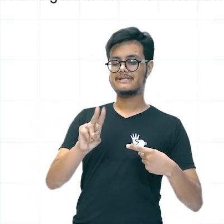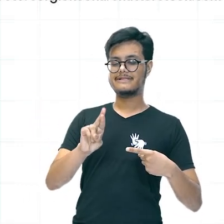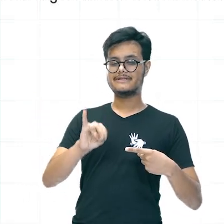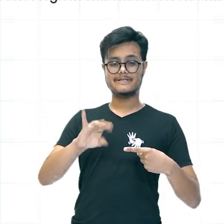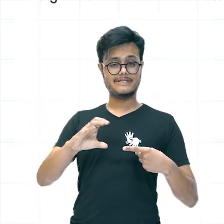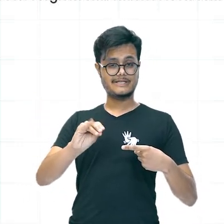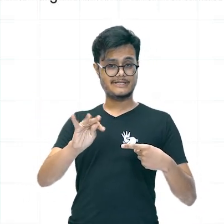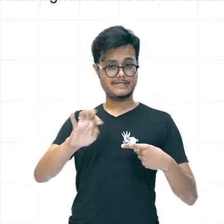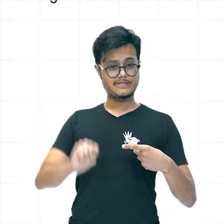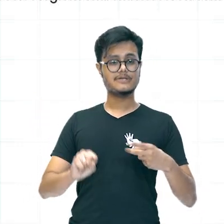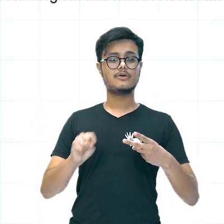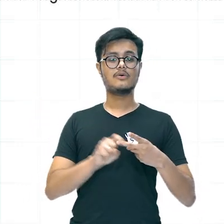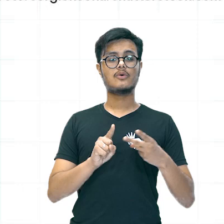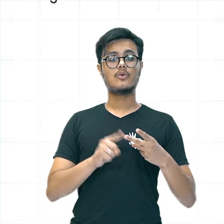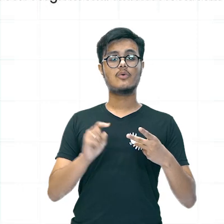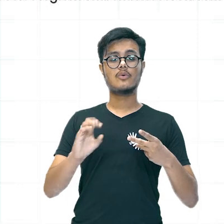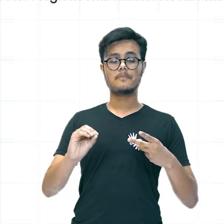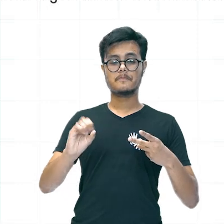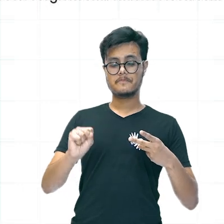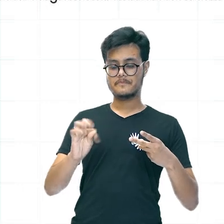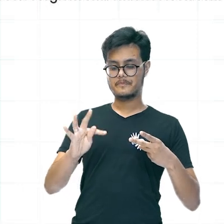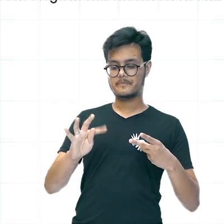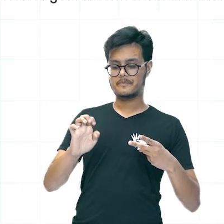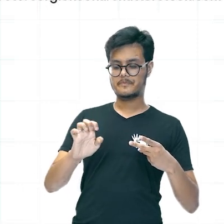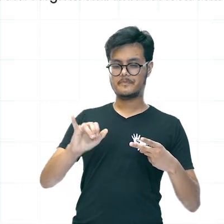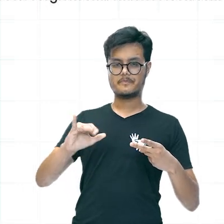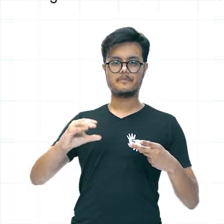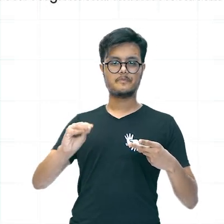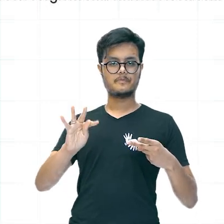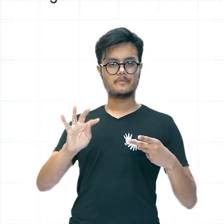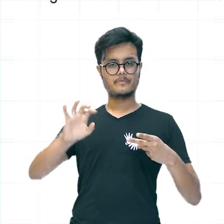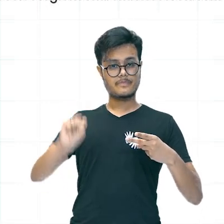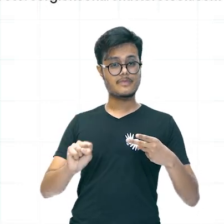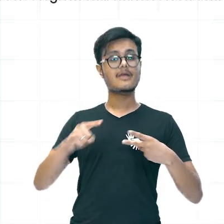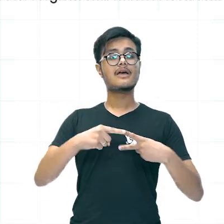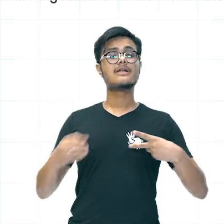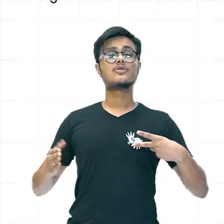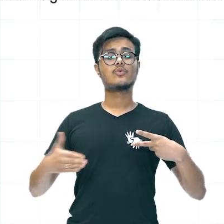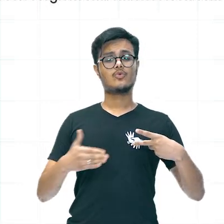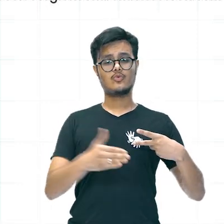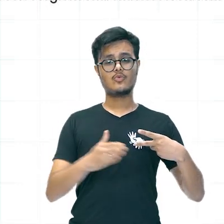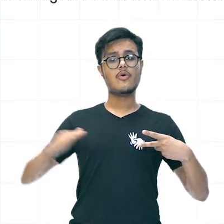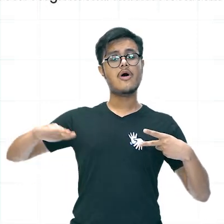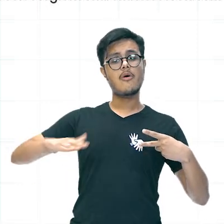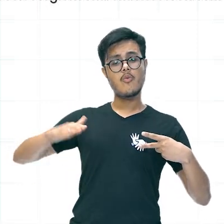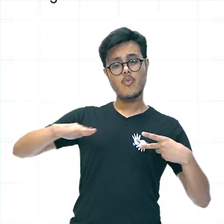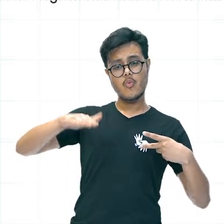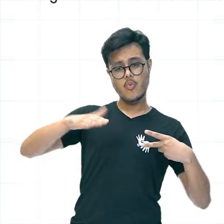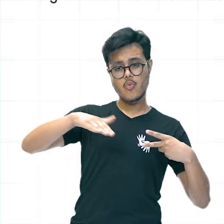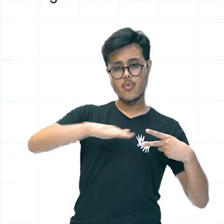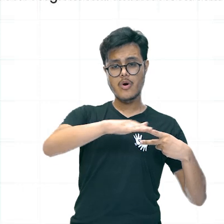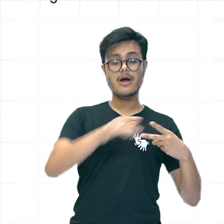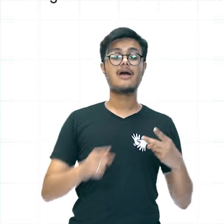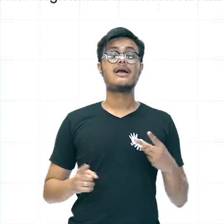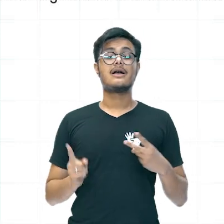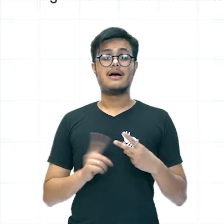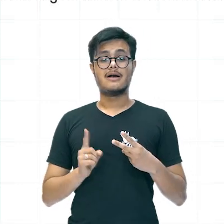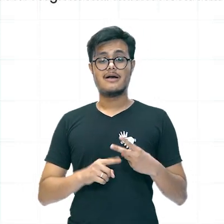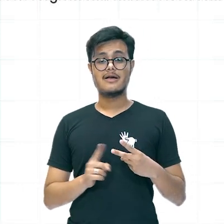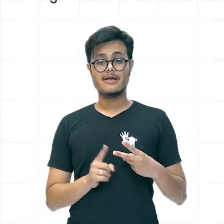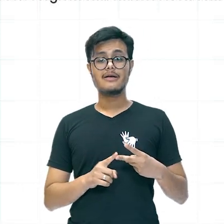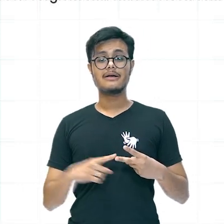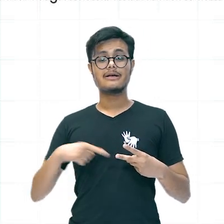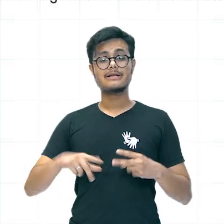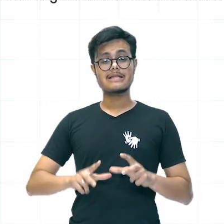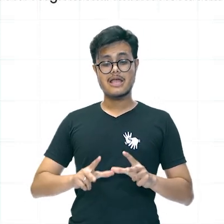Dos condrictes são aqueles dotados de esqueleto cartilaginoso, são os tubarões e as arraias. E os osteíctes são aqueles dotados